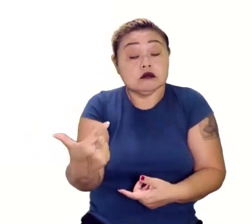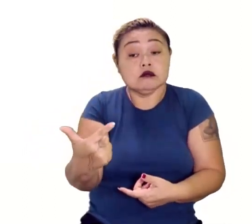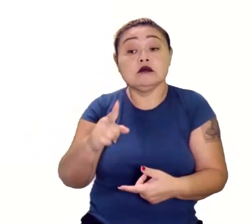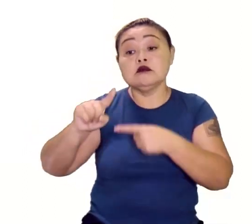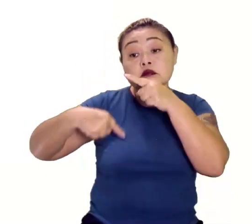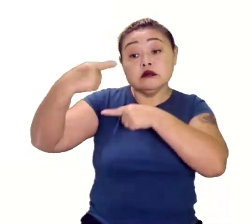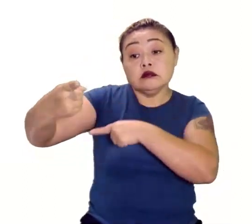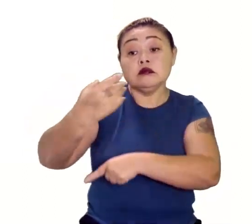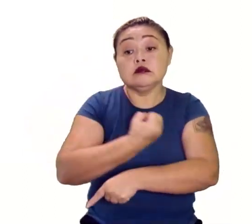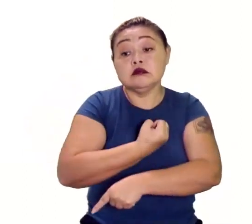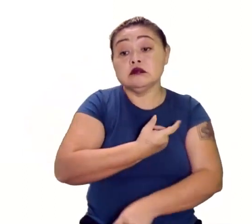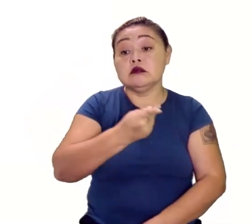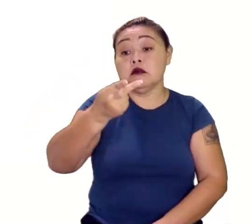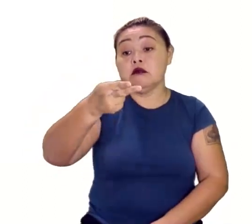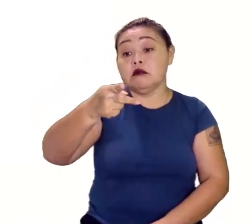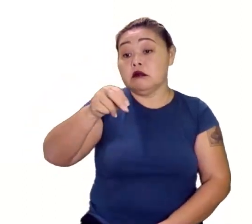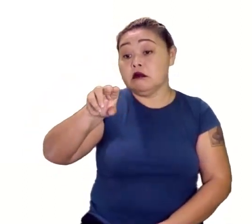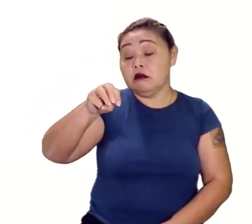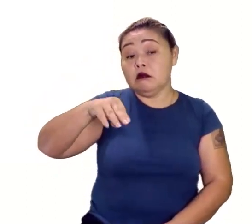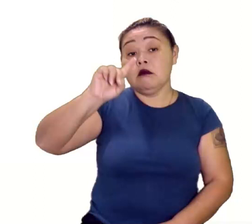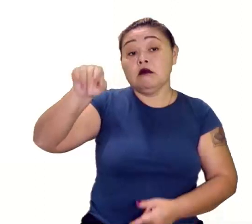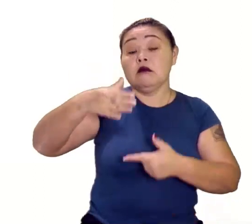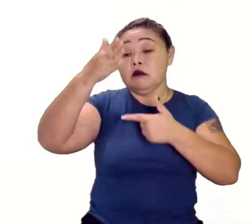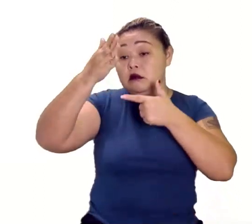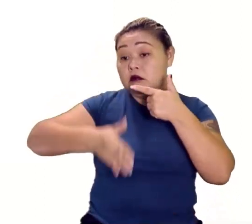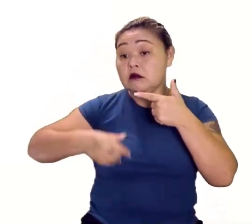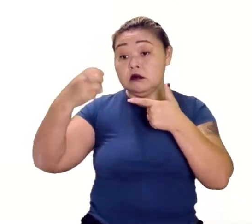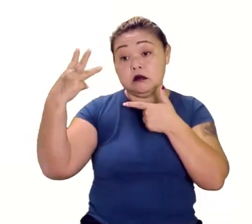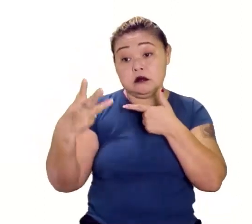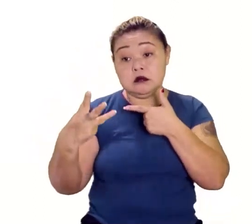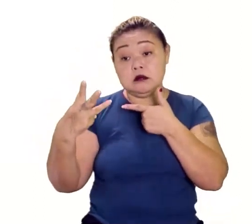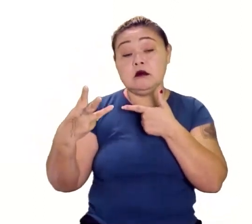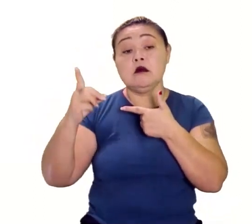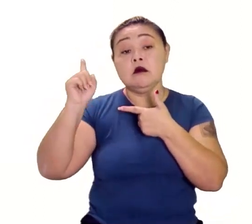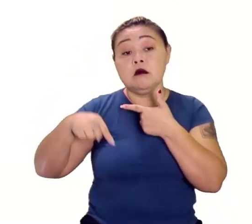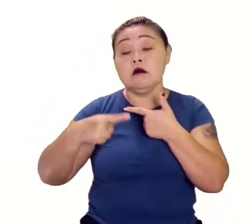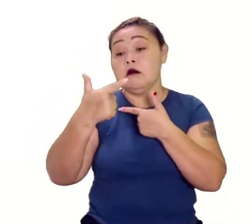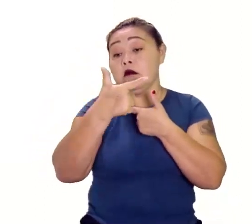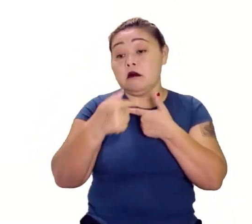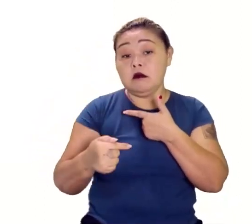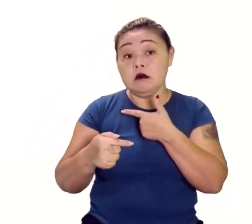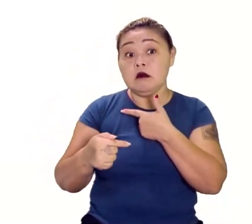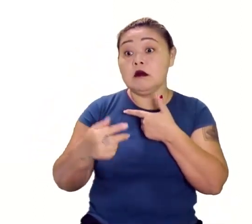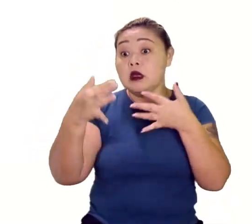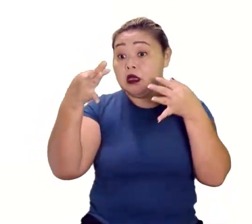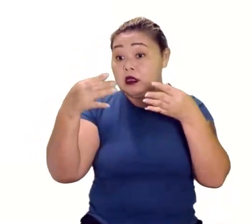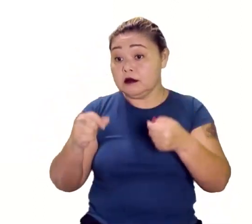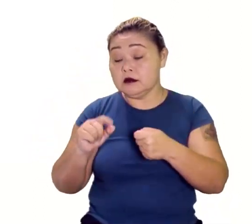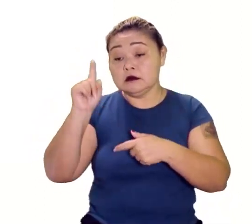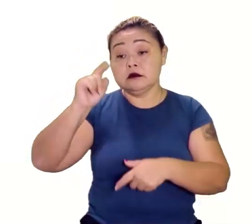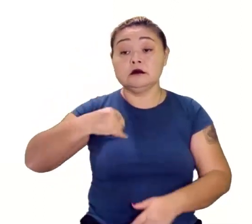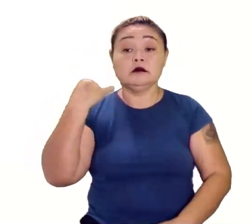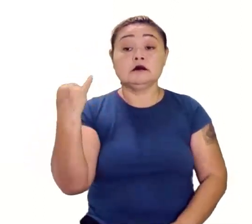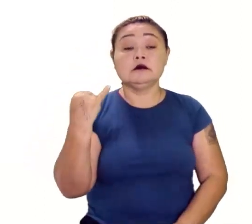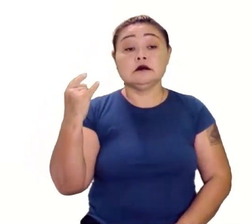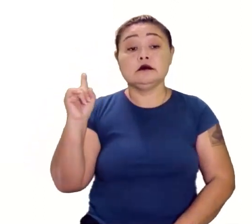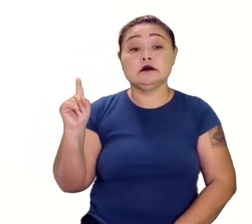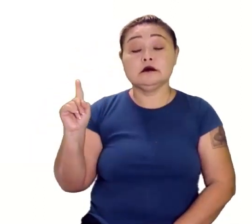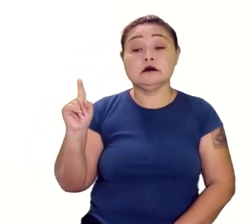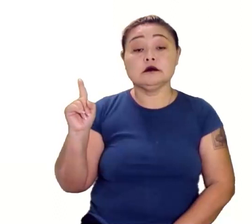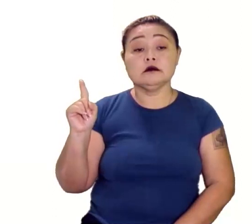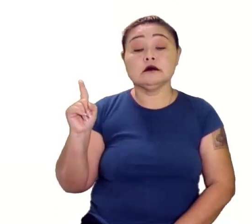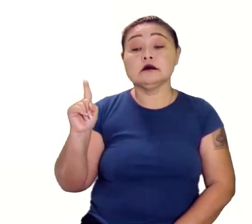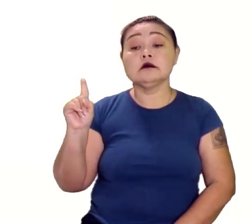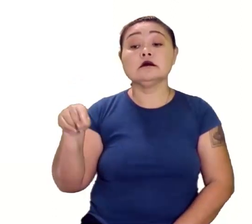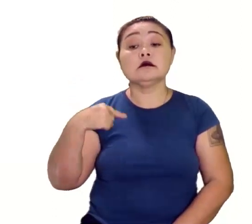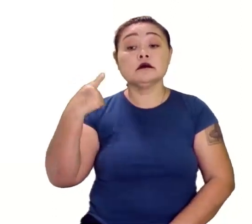para o próximo número primo, 3. 81 dividido por 3, 27. E aí um detalhe importante,